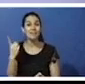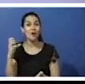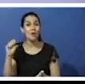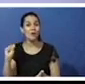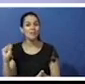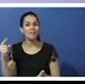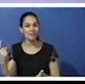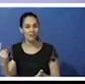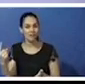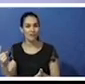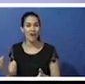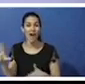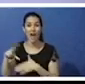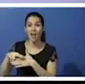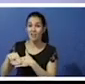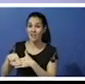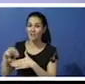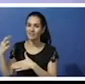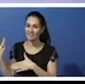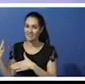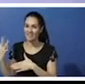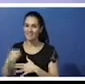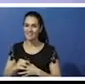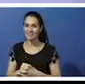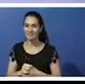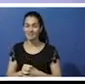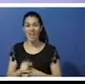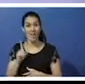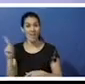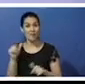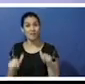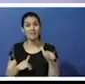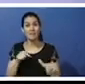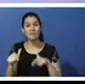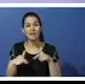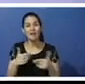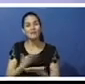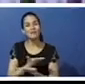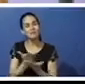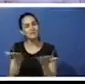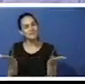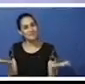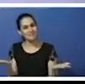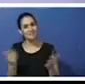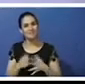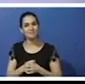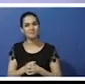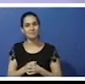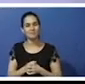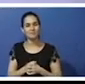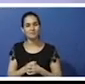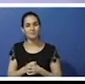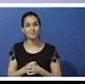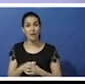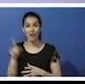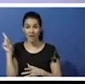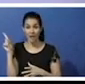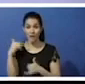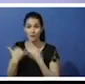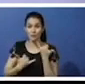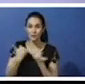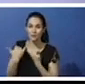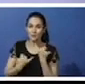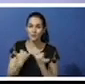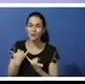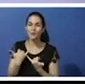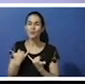da página 181, tá? Ele vai ser trabalhado com vocês. E é um jogo que ele vai